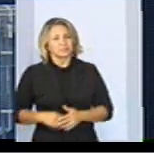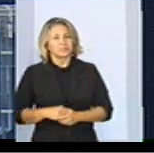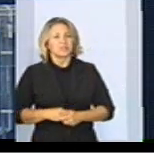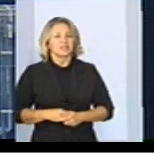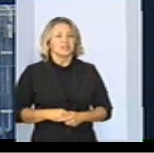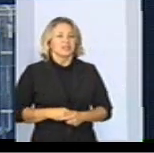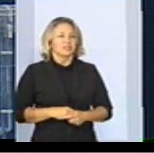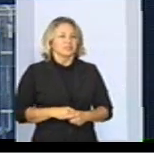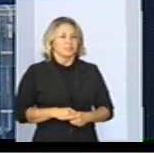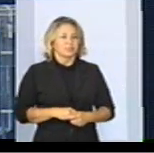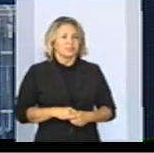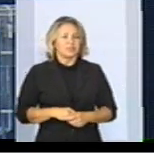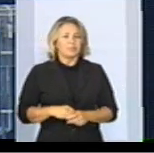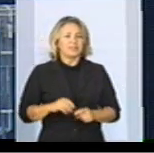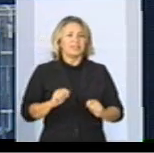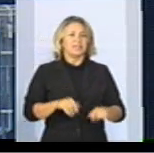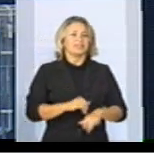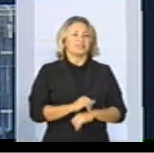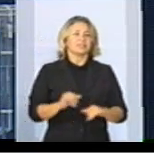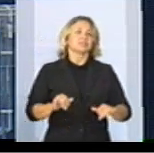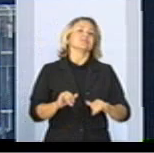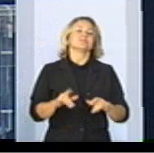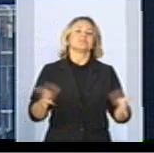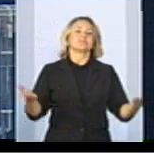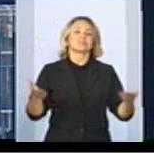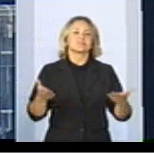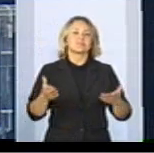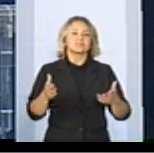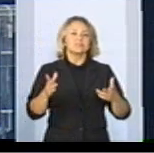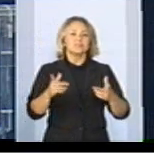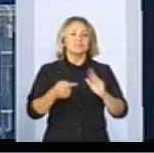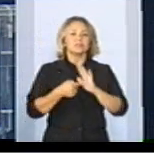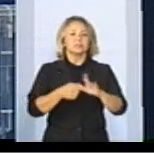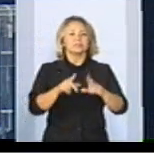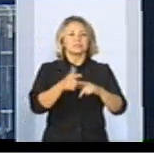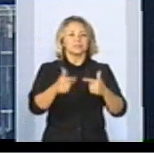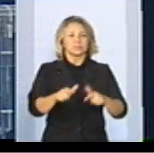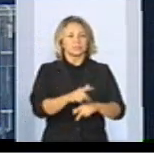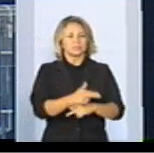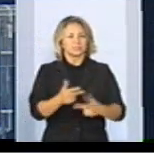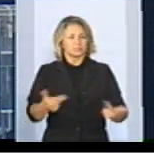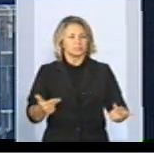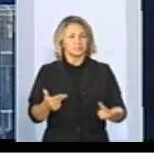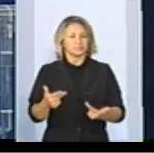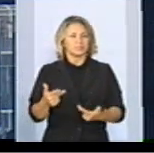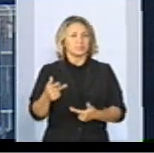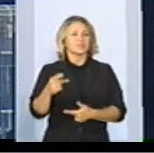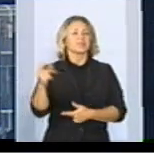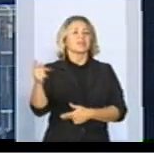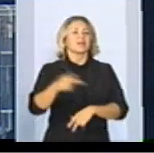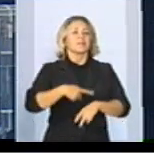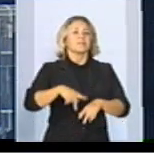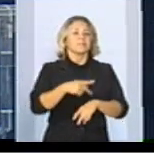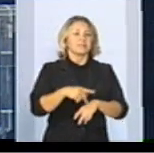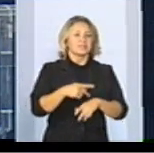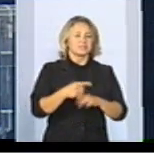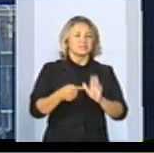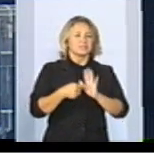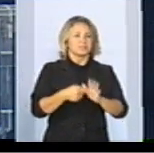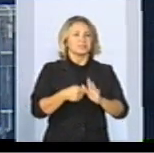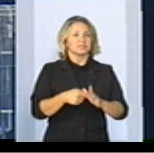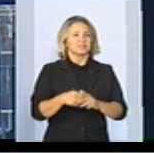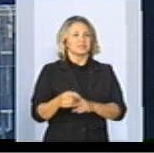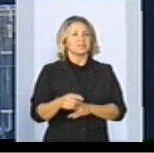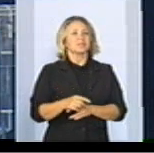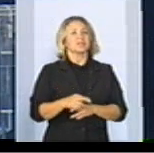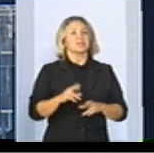também não pode controlar a produção. Essa é a chave encontrada por vários países, especialmente a União Europeia, para dificultar a concentração nesse mercado, com enormes